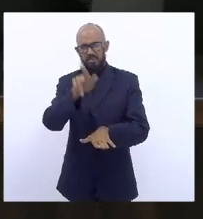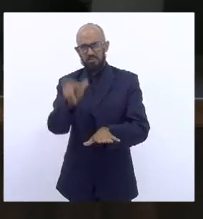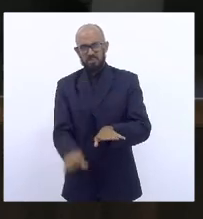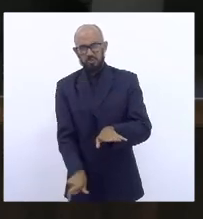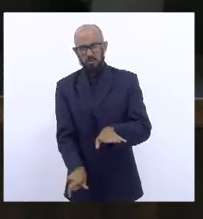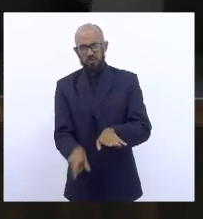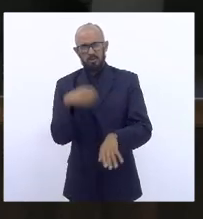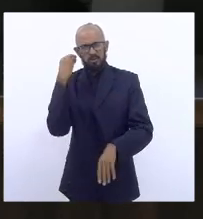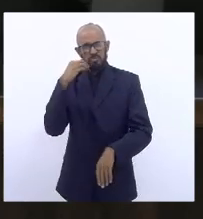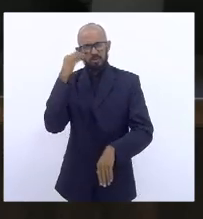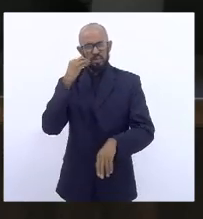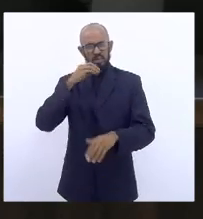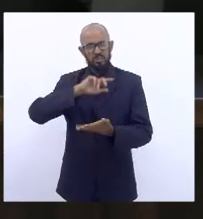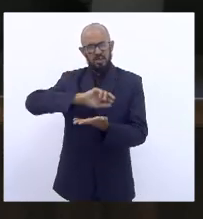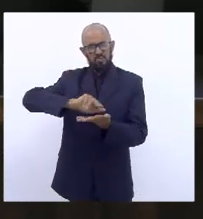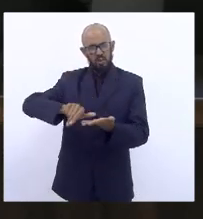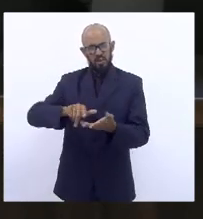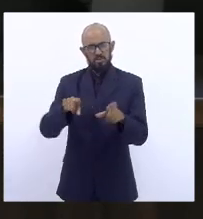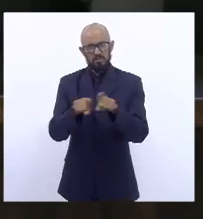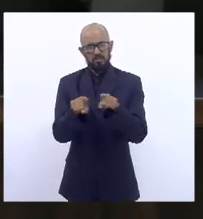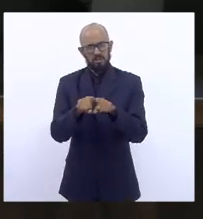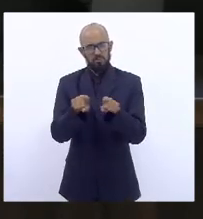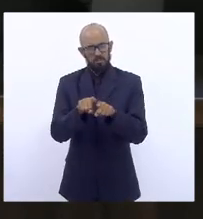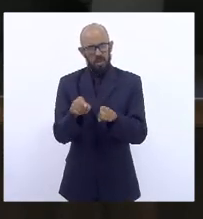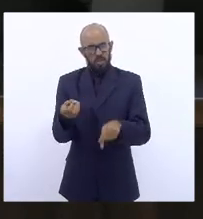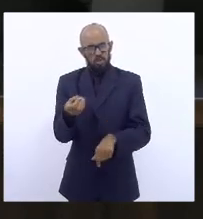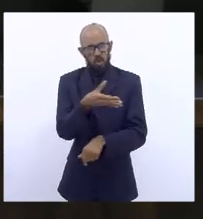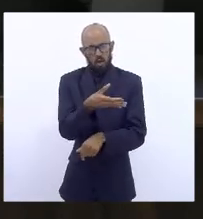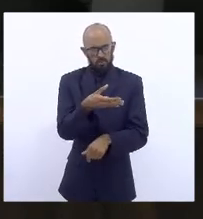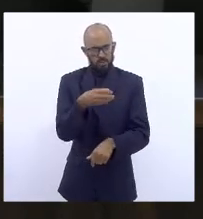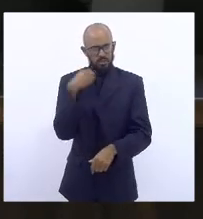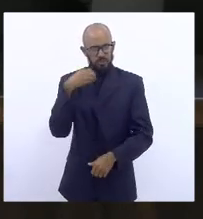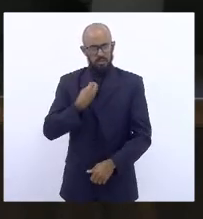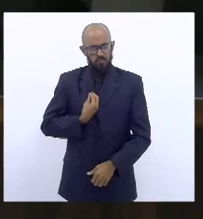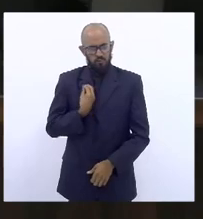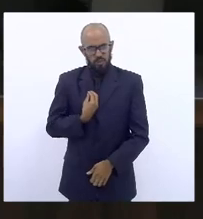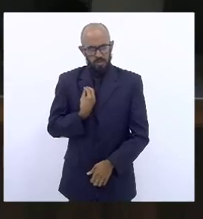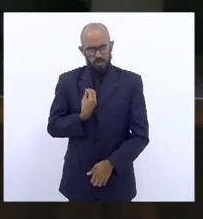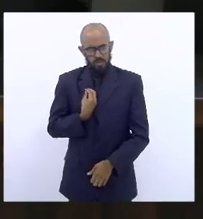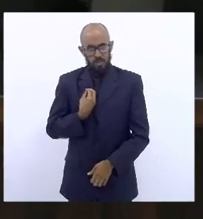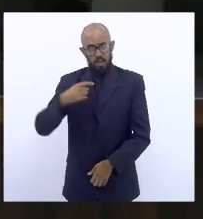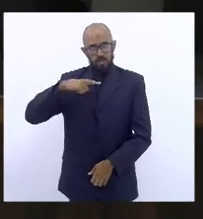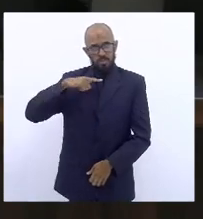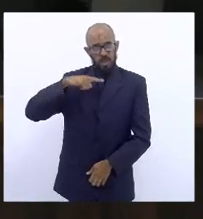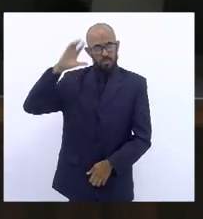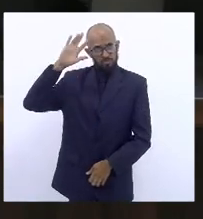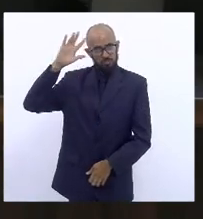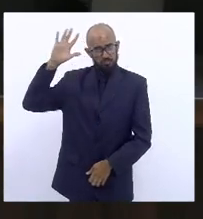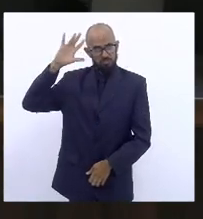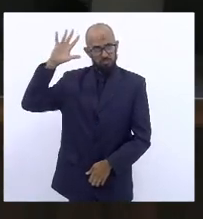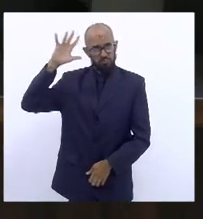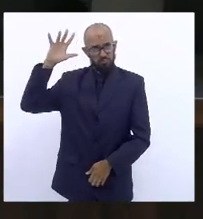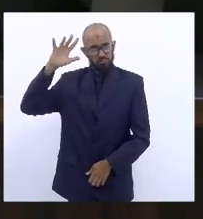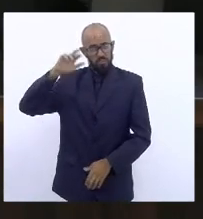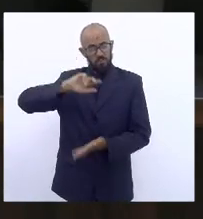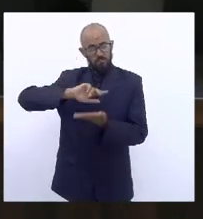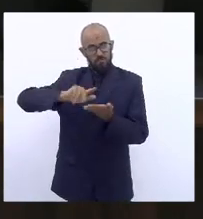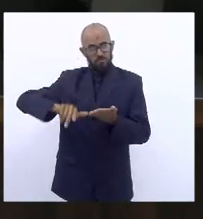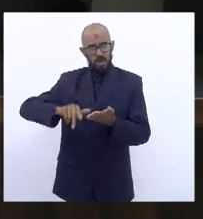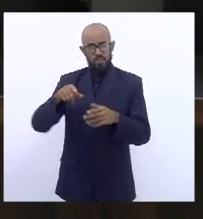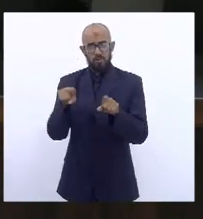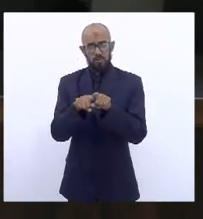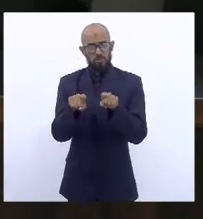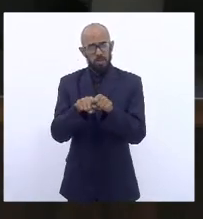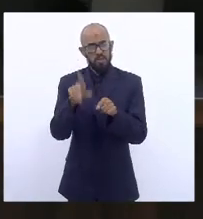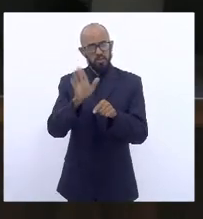com experiências inéditas em sua vida. Aliás, tem pensadores e pensadoras que já